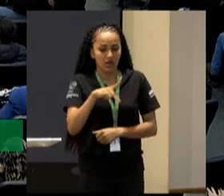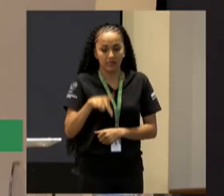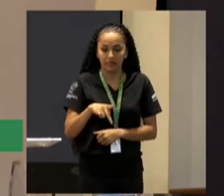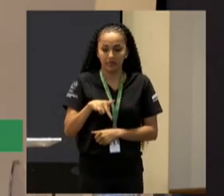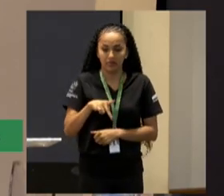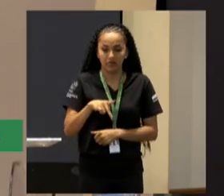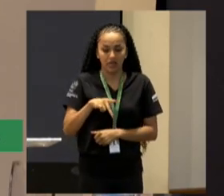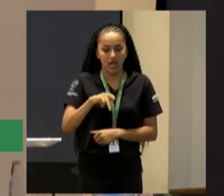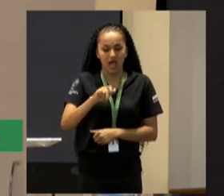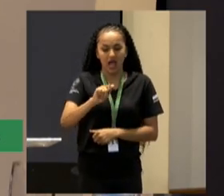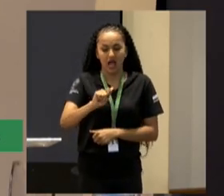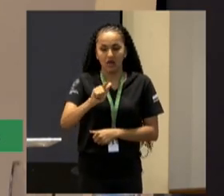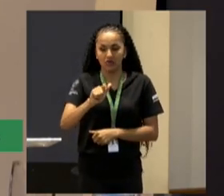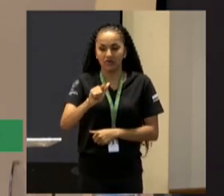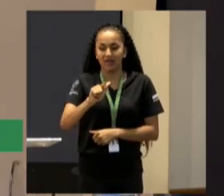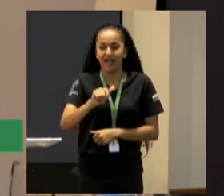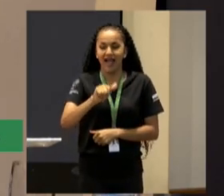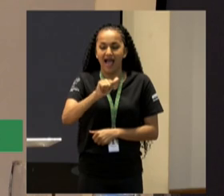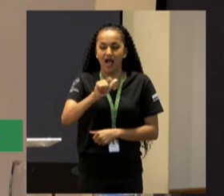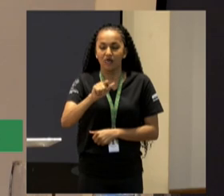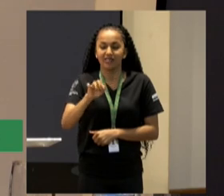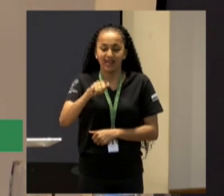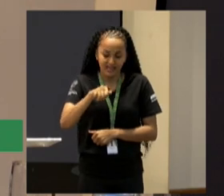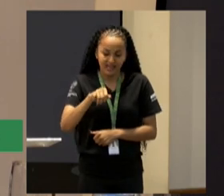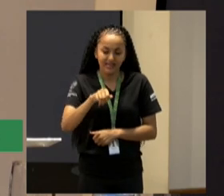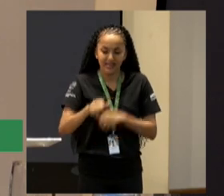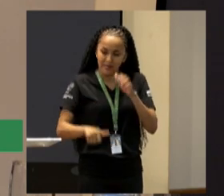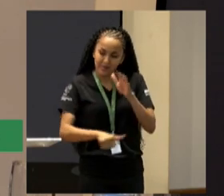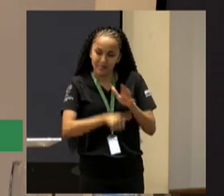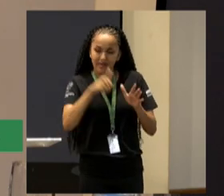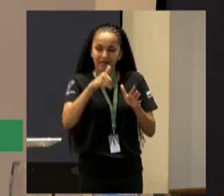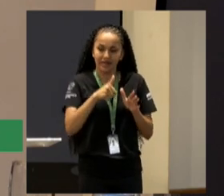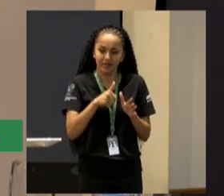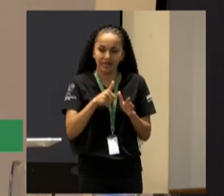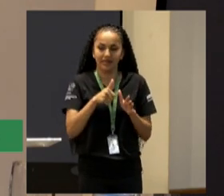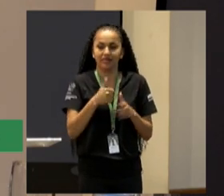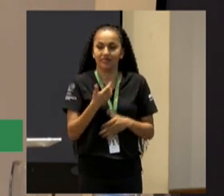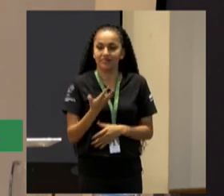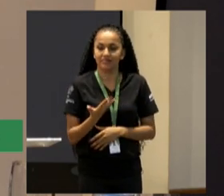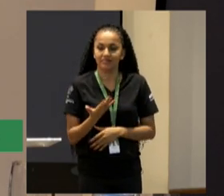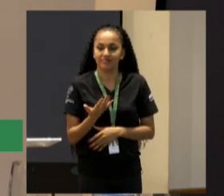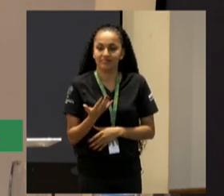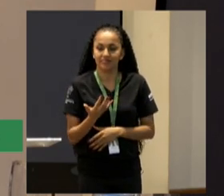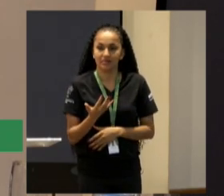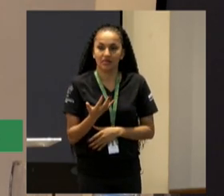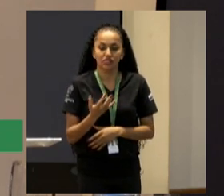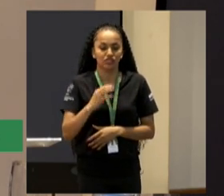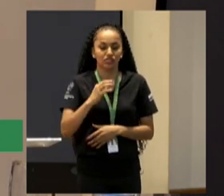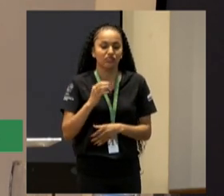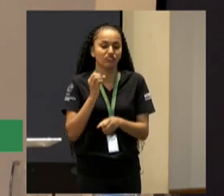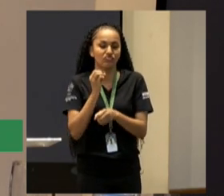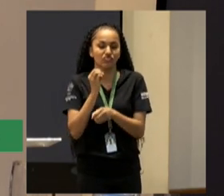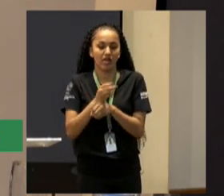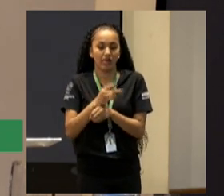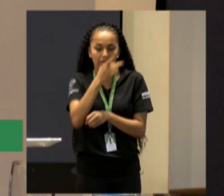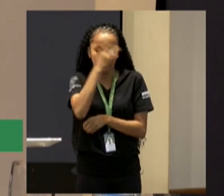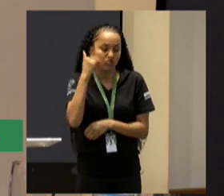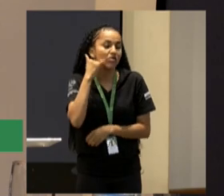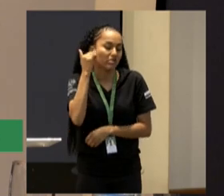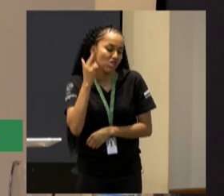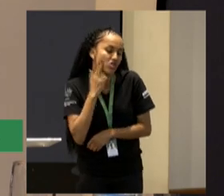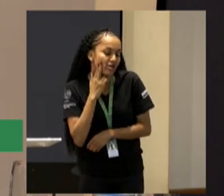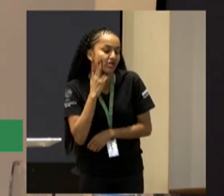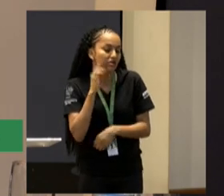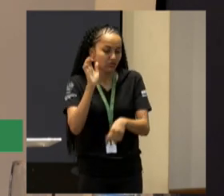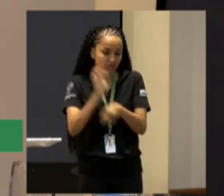professora Altair, também, na primeira iniciativa de cotas na Universidade